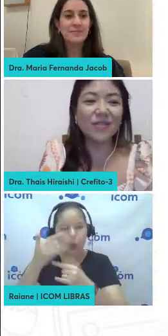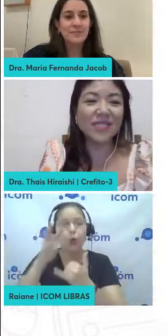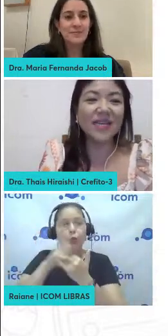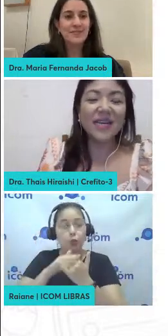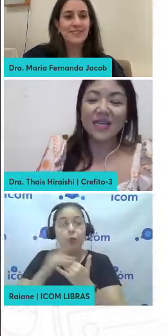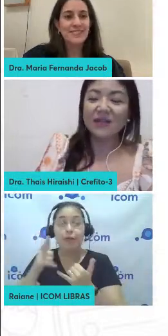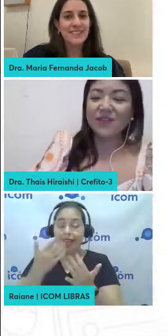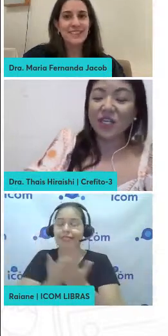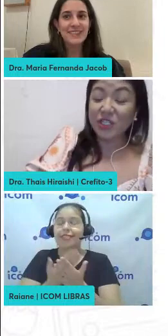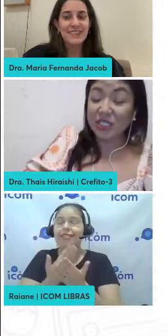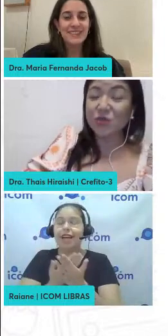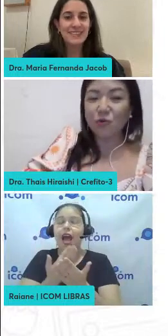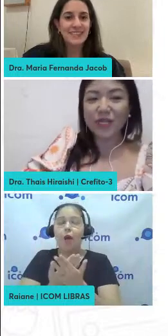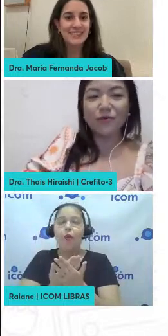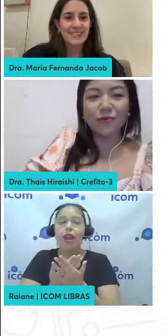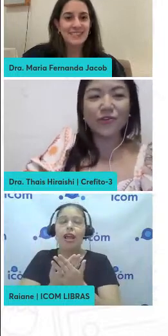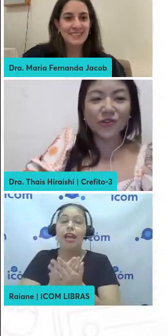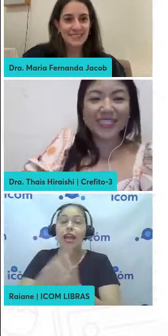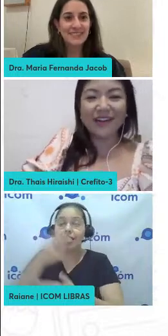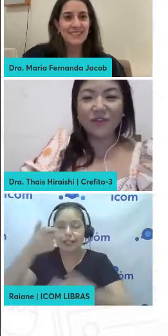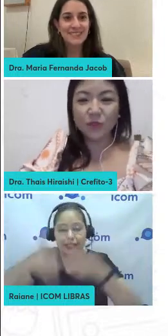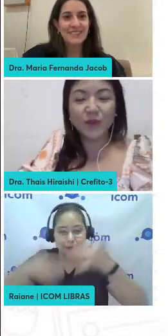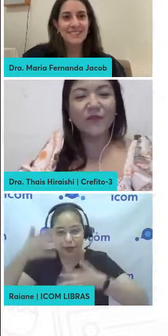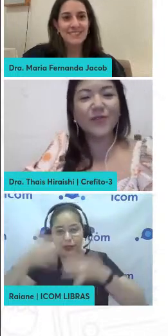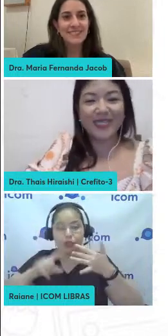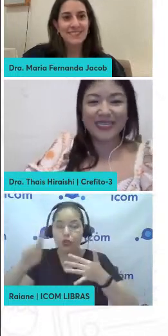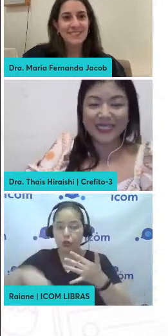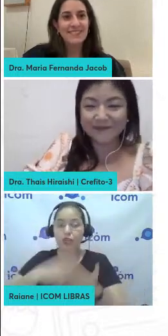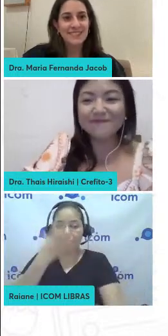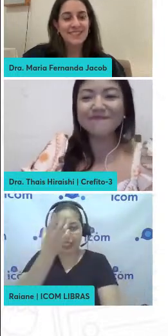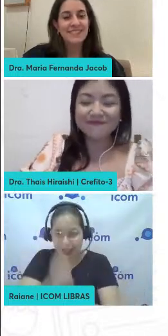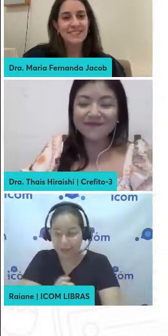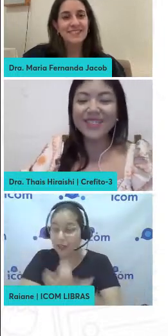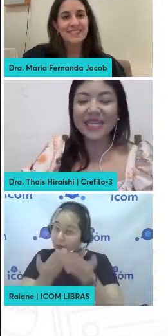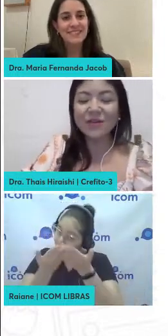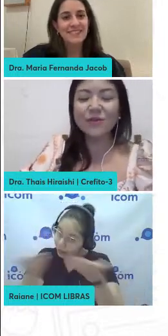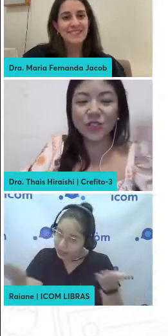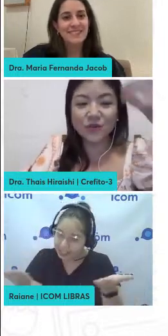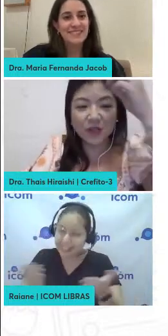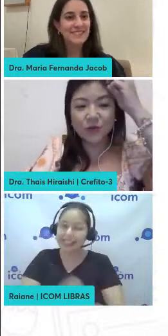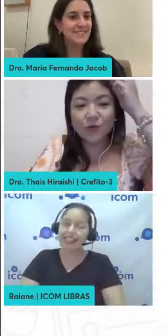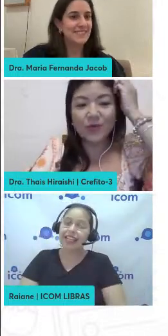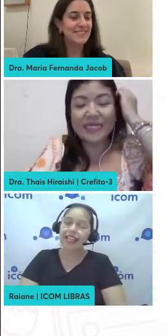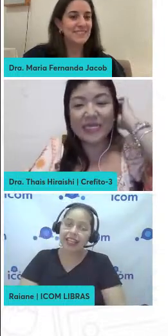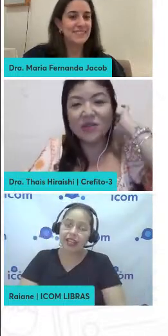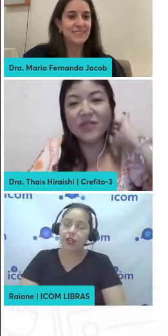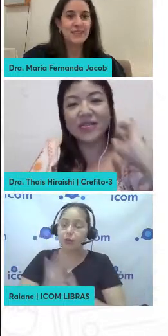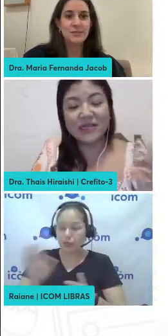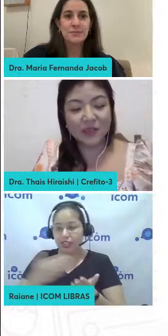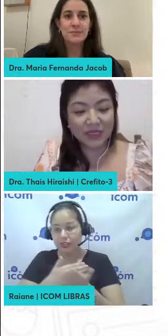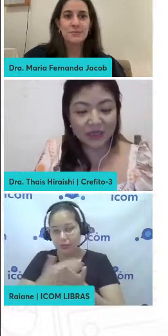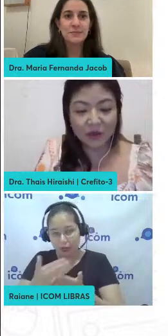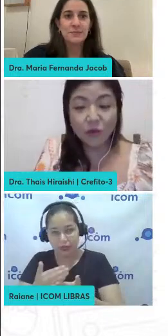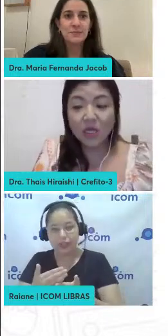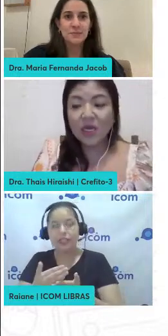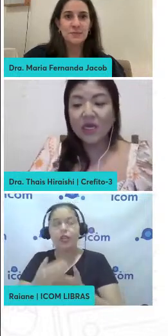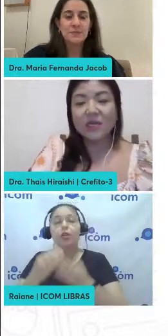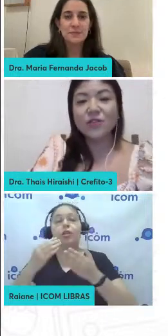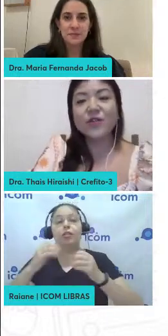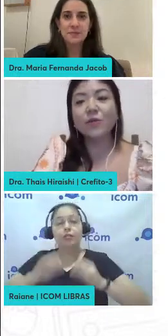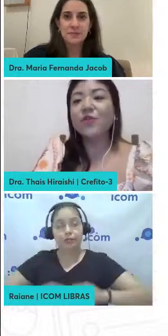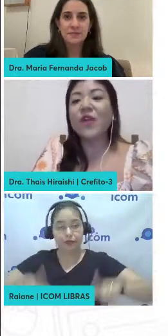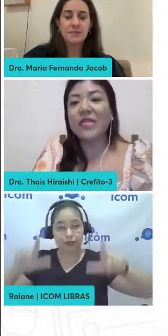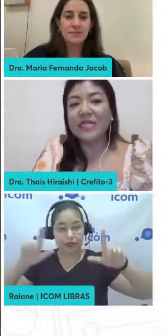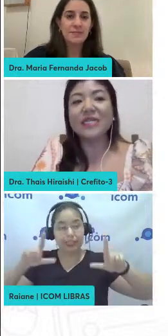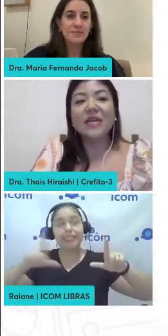Essas aulas, na verdade, esses conteúdos nós gravamos para vocês, né? Como a gente falou no comecinho, da transmissão, e